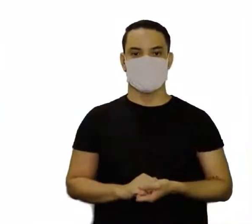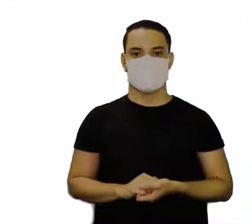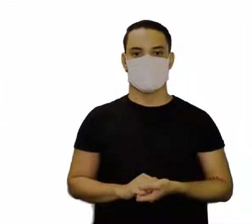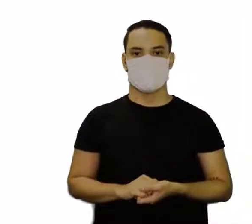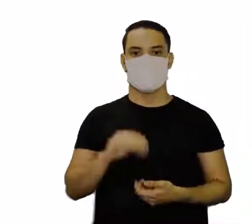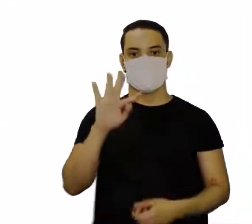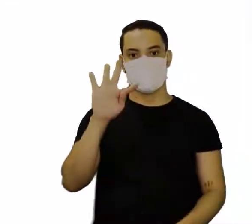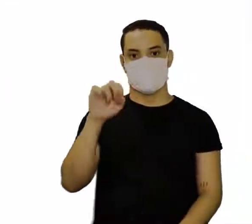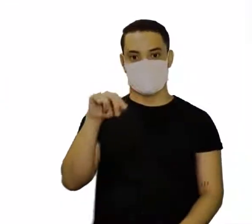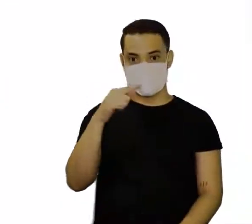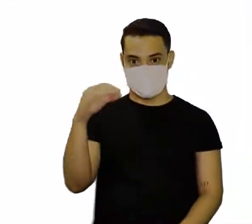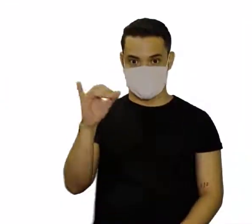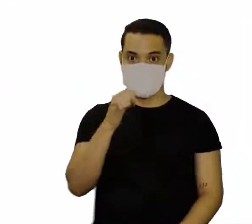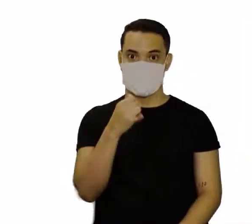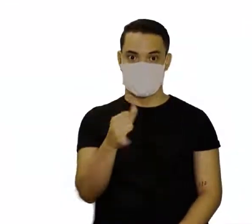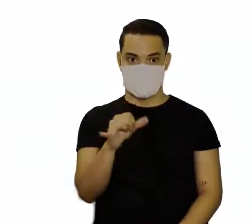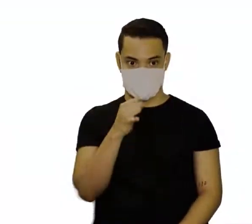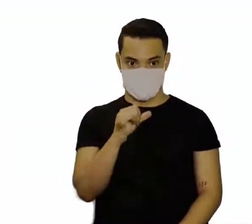Tensão elétrica.